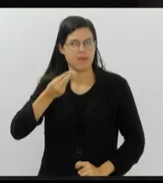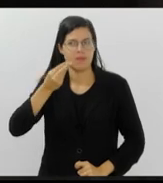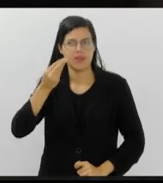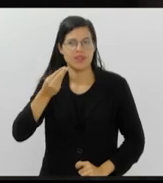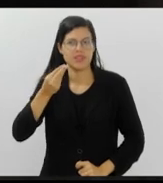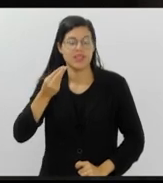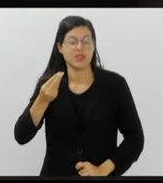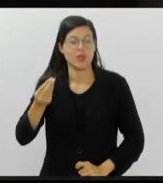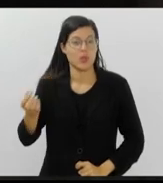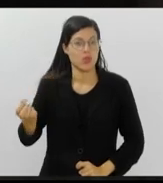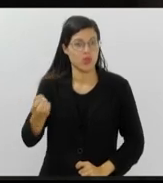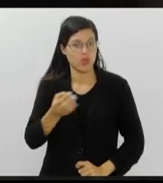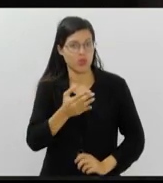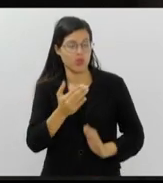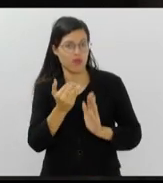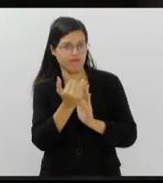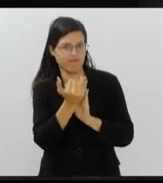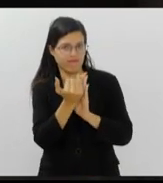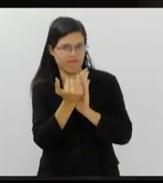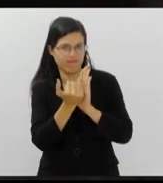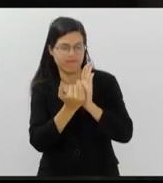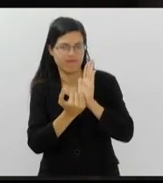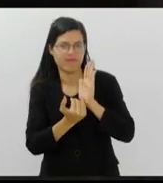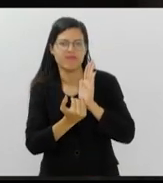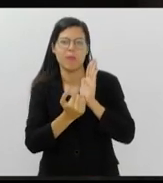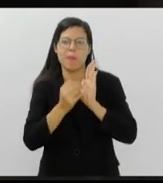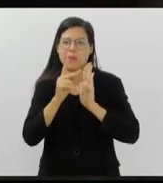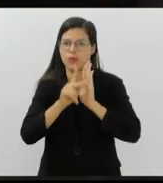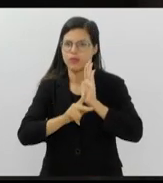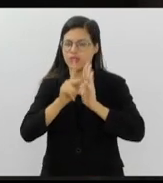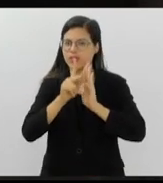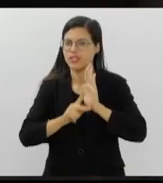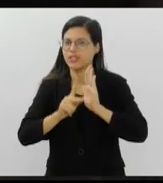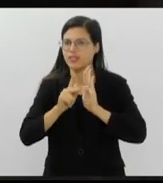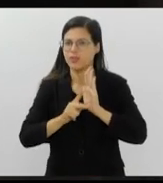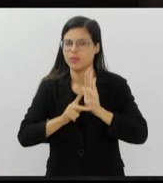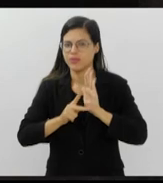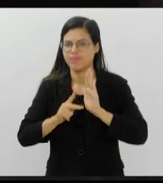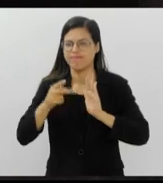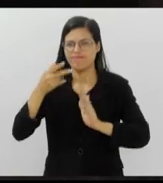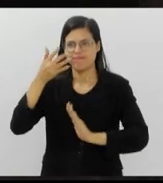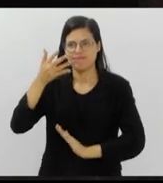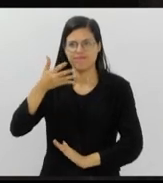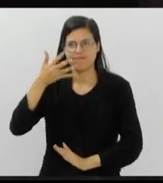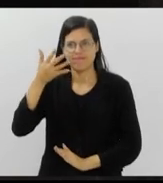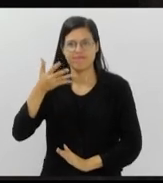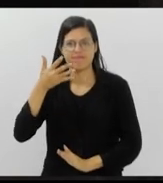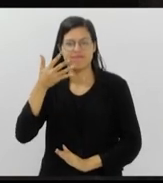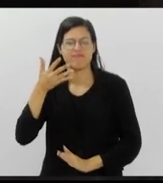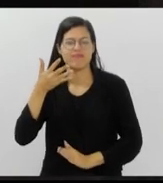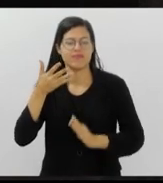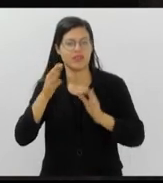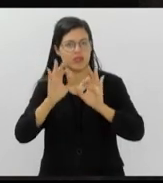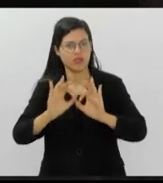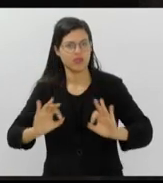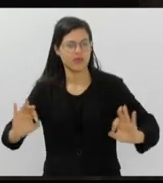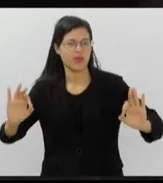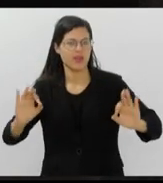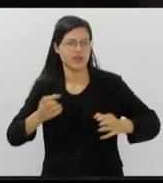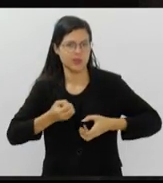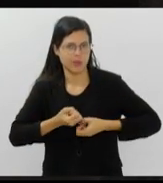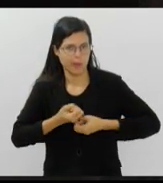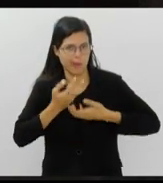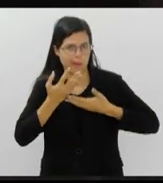novas pautas emancipatórias. Em minhas derradeiras palavras, partilho os versos do